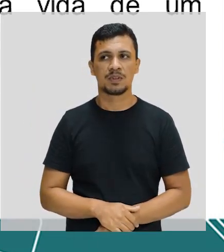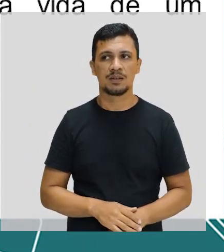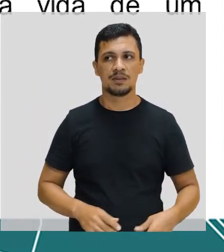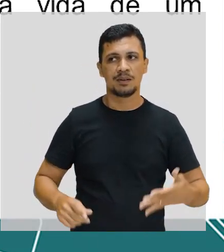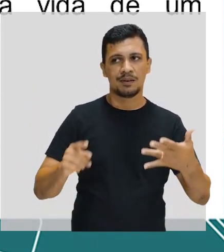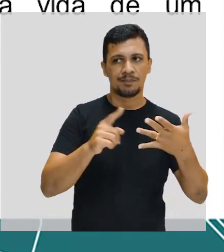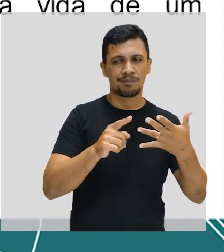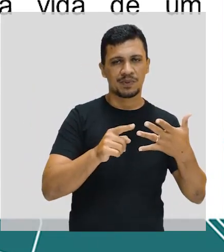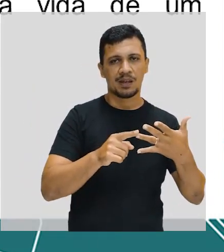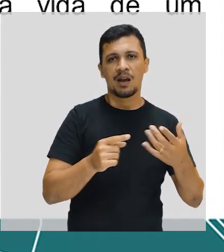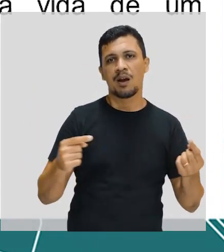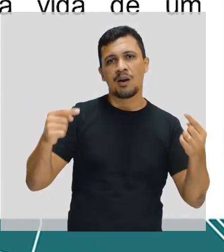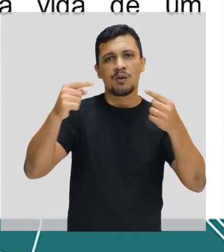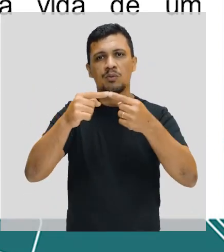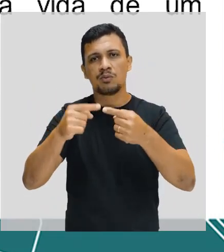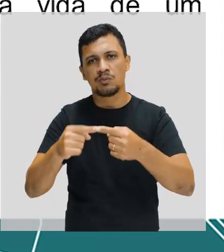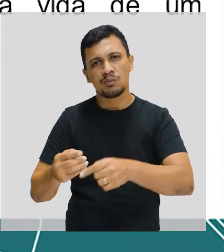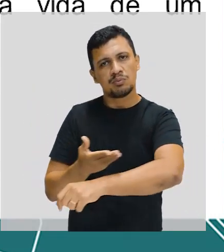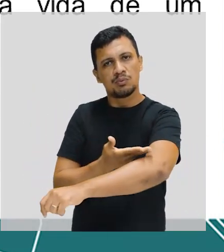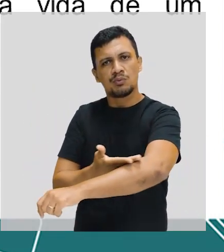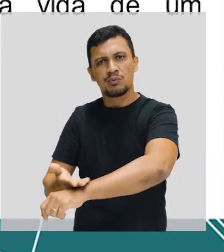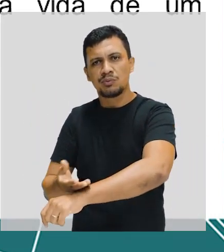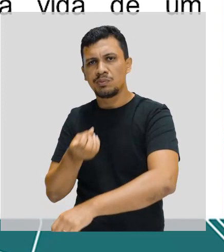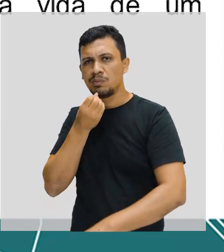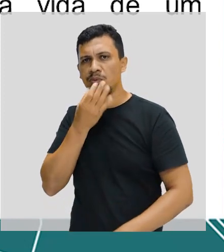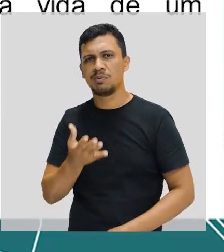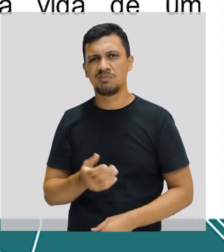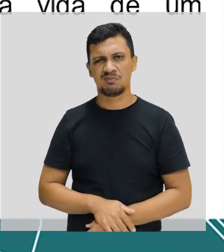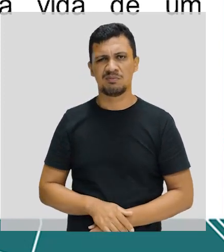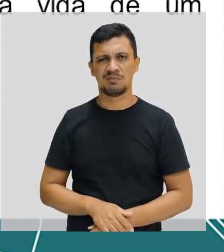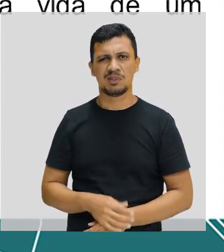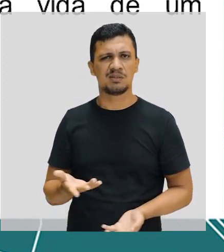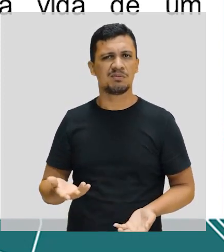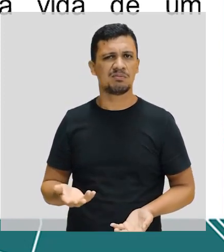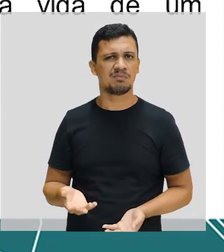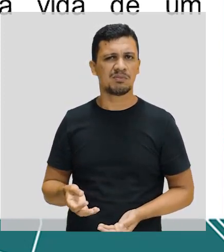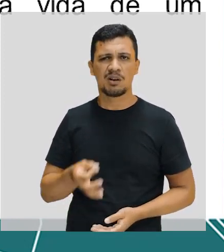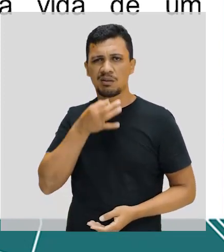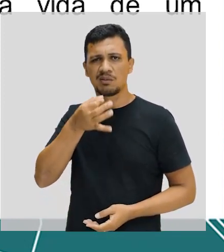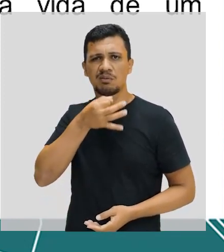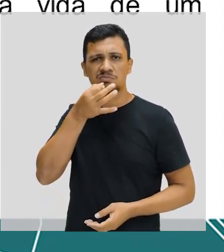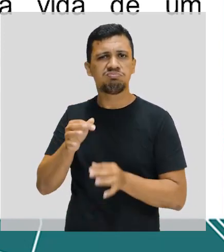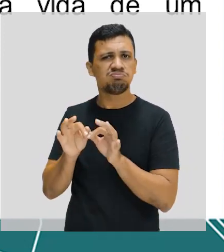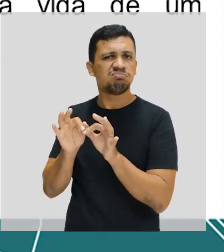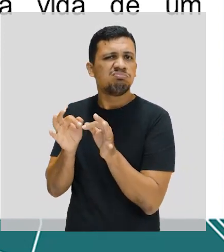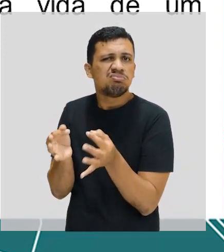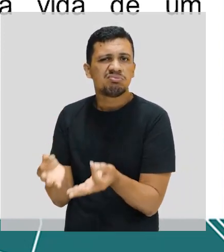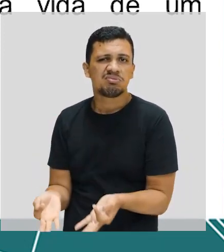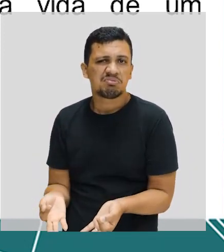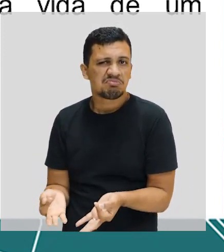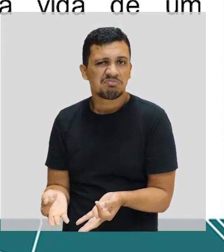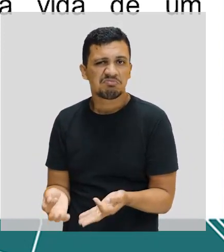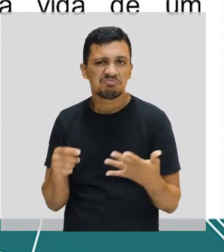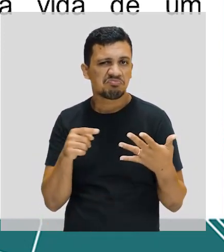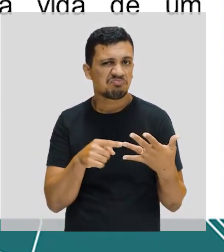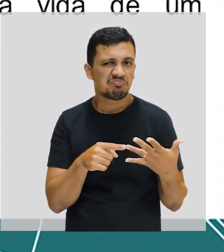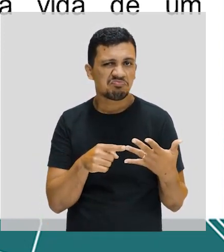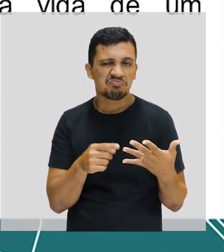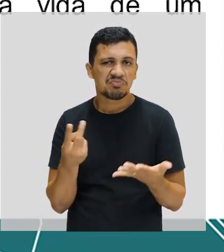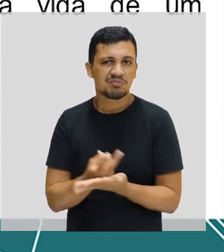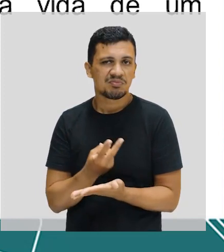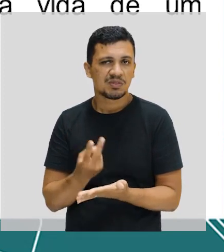Está de acordo com os bons costumes. Parece cor do senso comum isso aqui, né? Não tem nada que botar e botaram isso aqui. É um